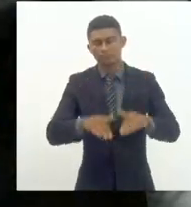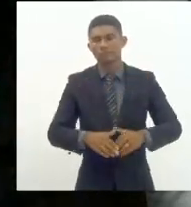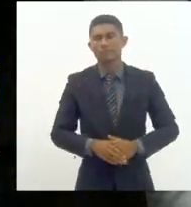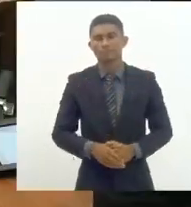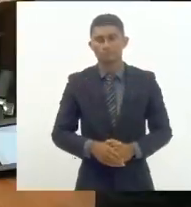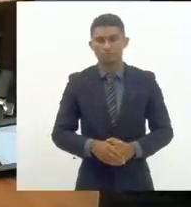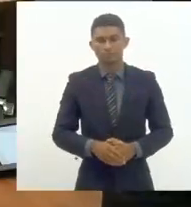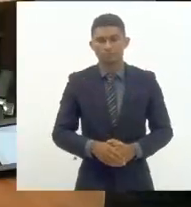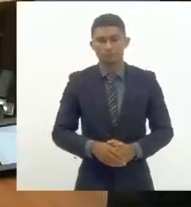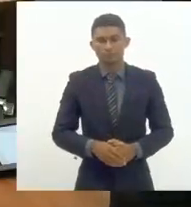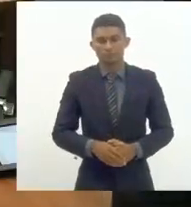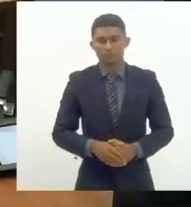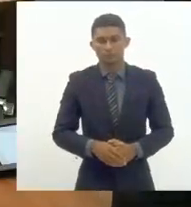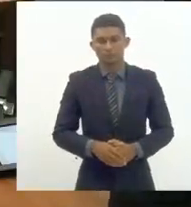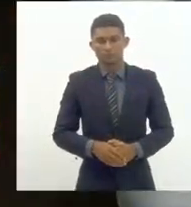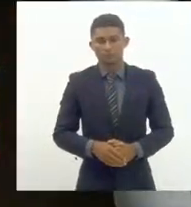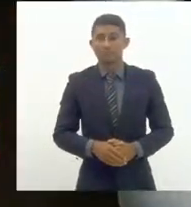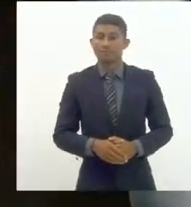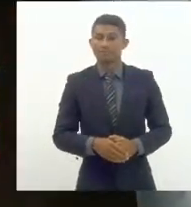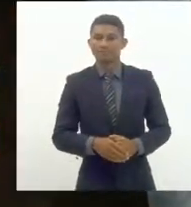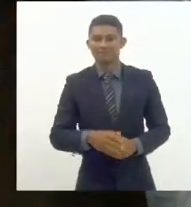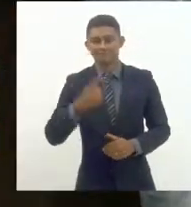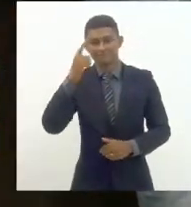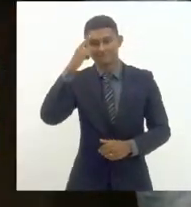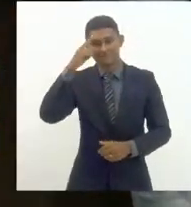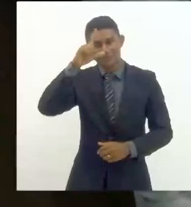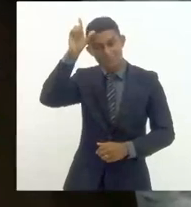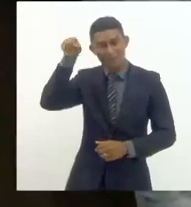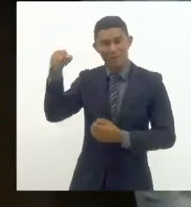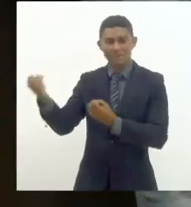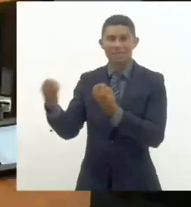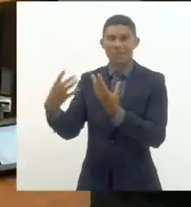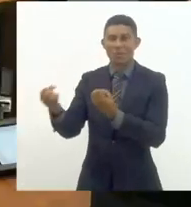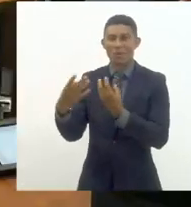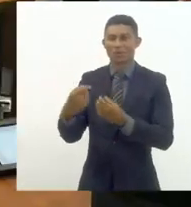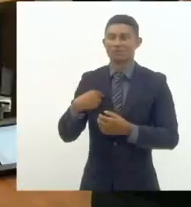presidente. Conforme ensinamento do nosso decano, claro, deputado Luiz Paulo.